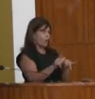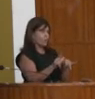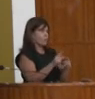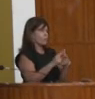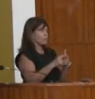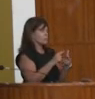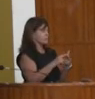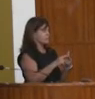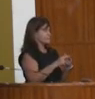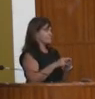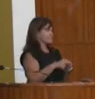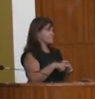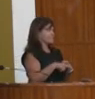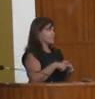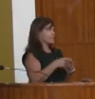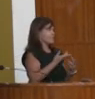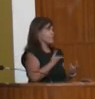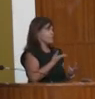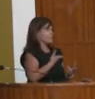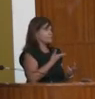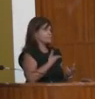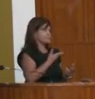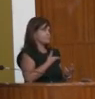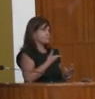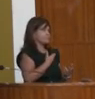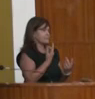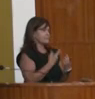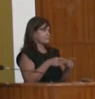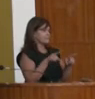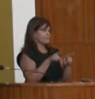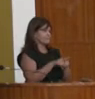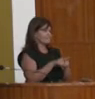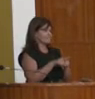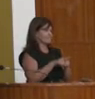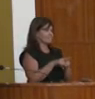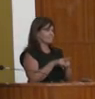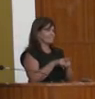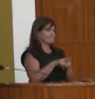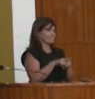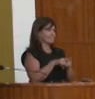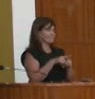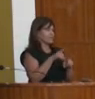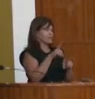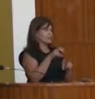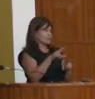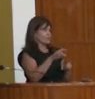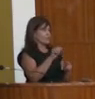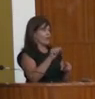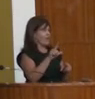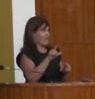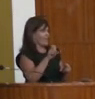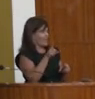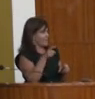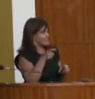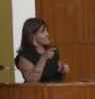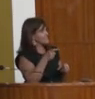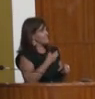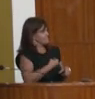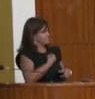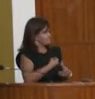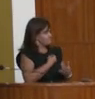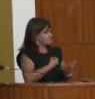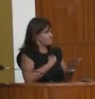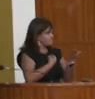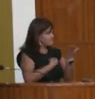muito o meu amigo, parceiro, procurador do município, doutor Alex Araújo Oliveira, obrigado pela